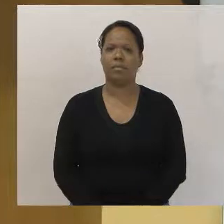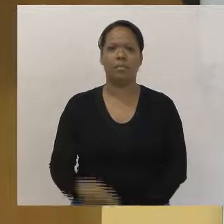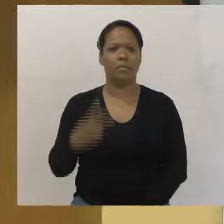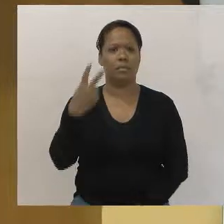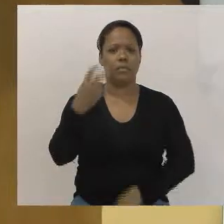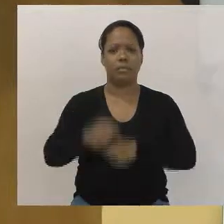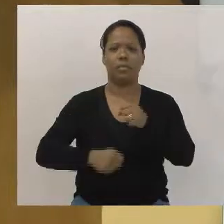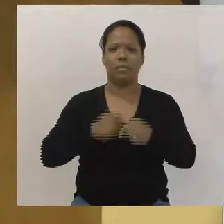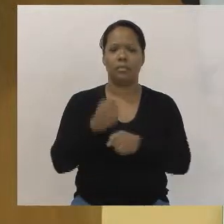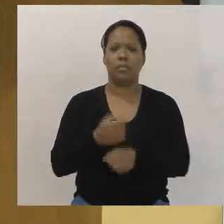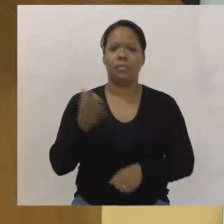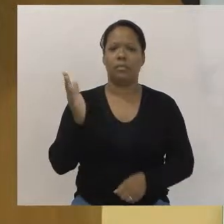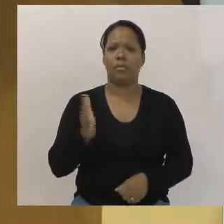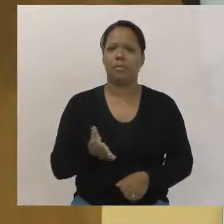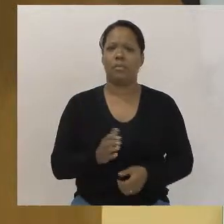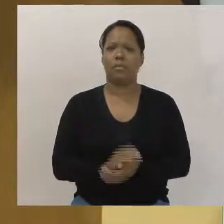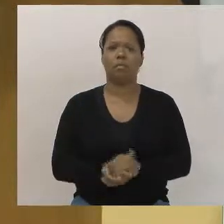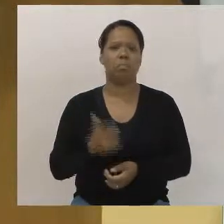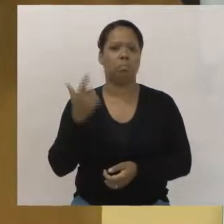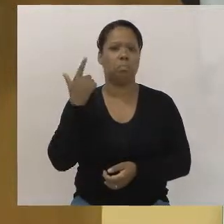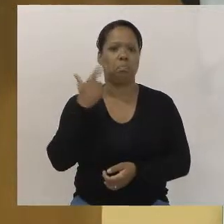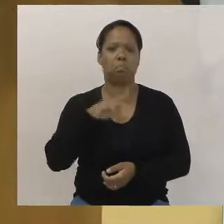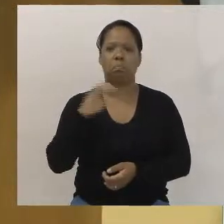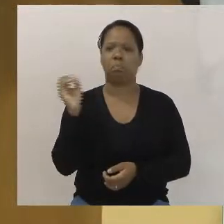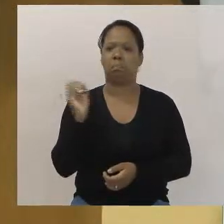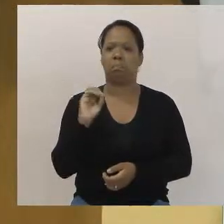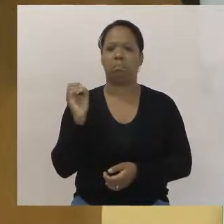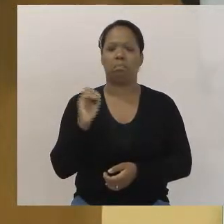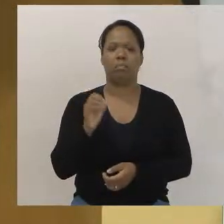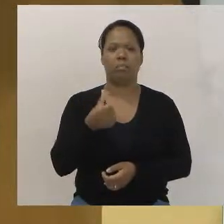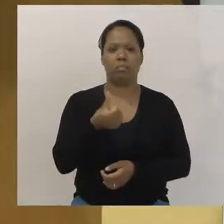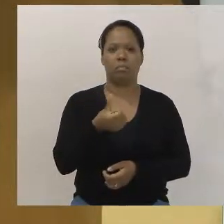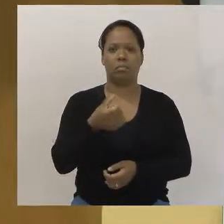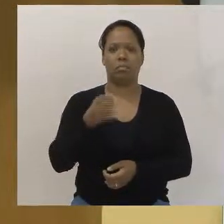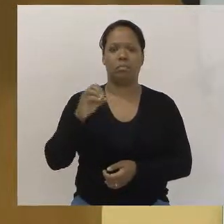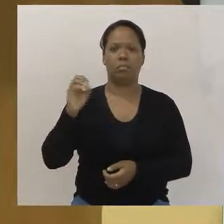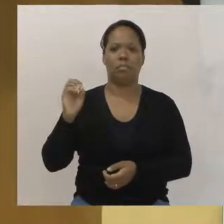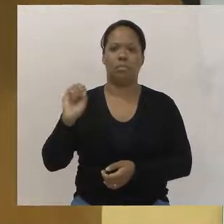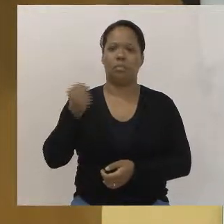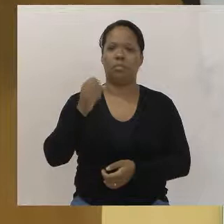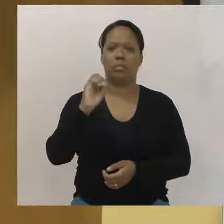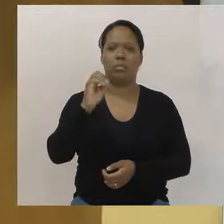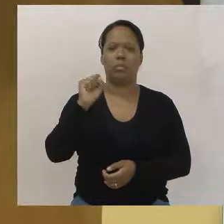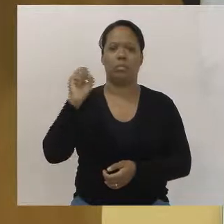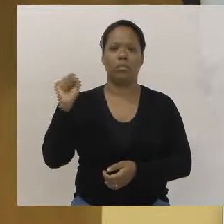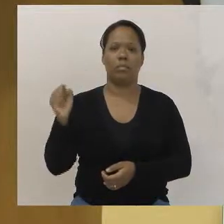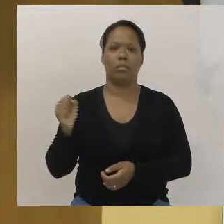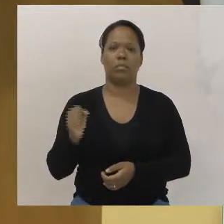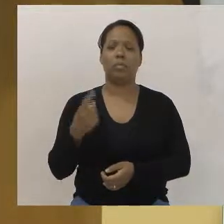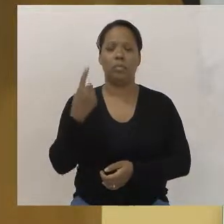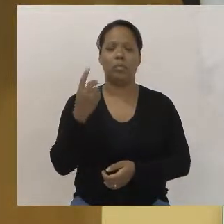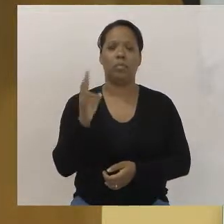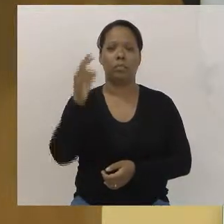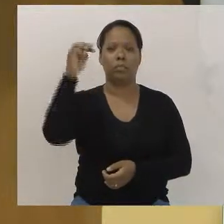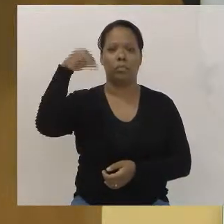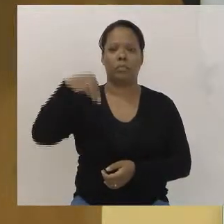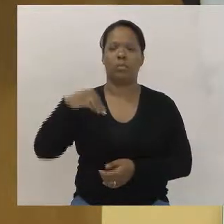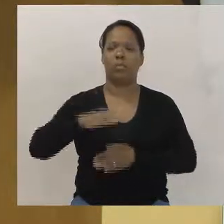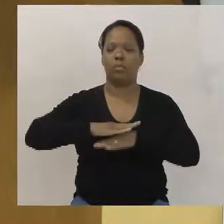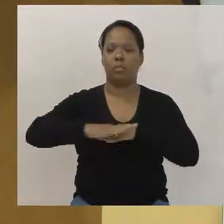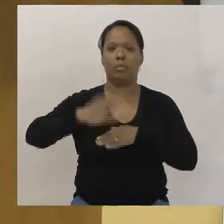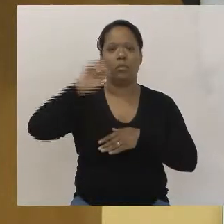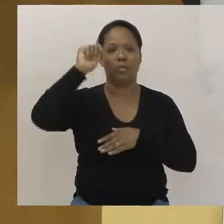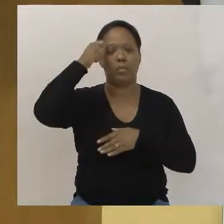anos e meio não se conseguiu finalizar 600 e 700 e 800 mil e 1 quilômetro de asfalto